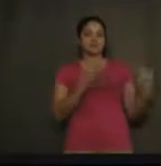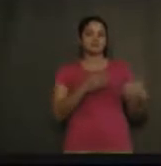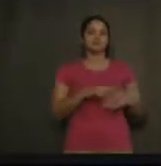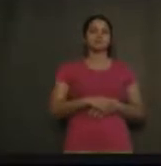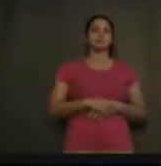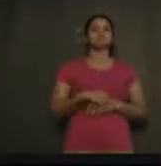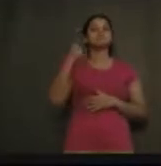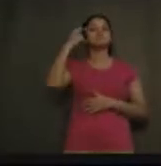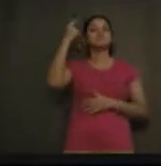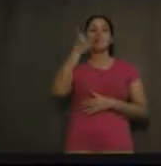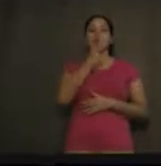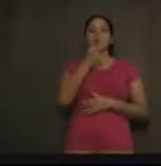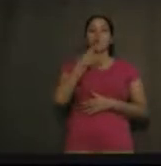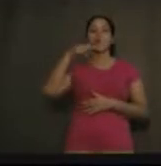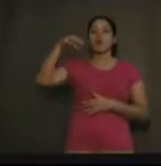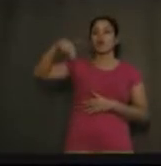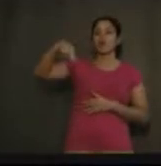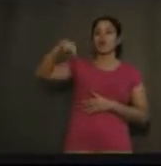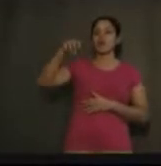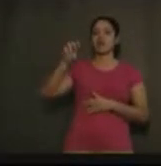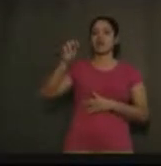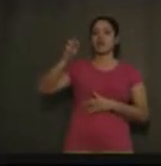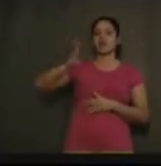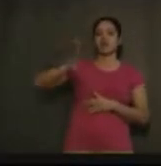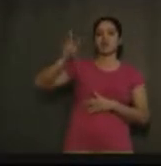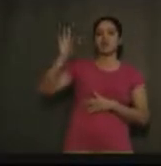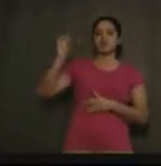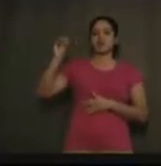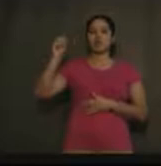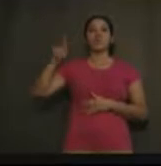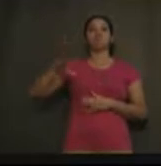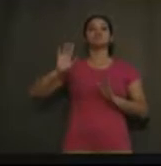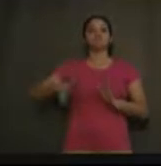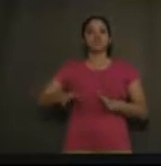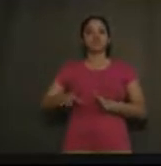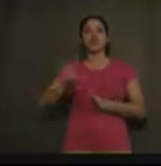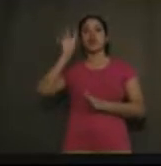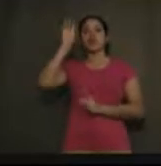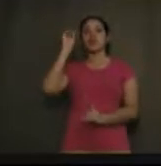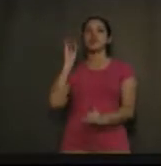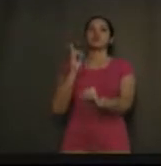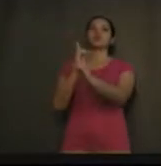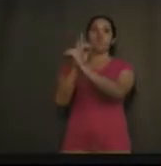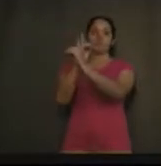né? O caso em que você só tem a interação entre o Sol e um planeta, Newton provou